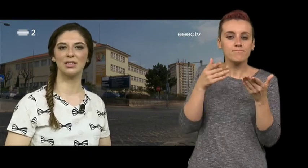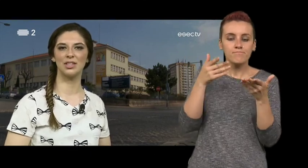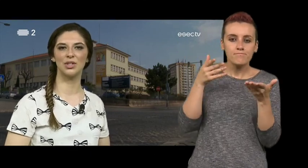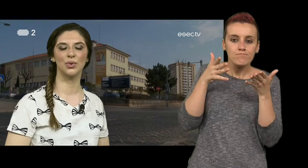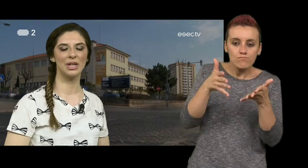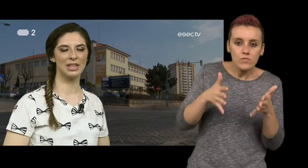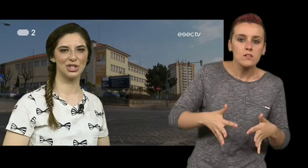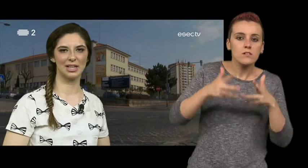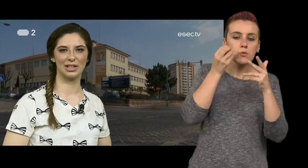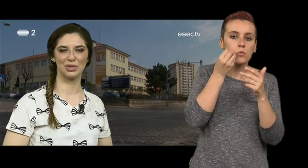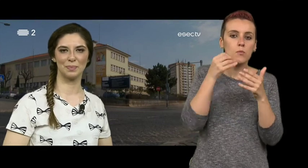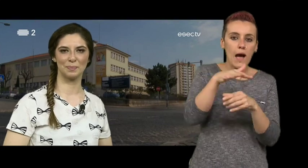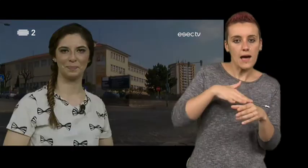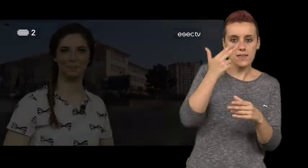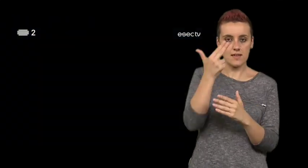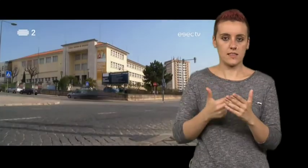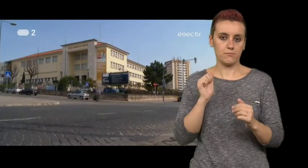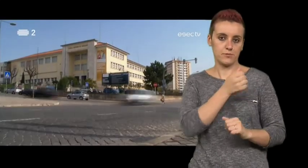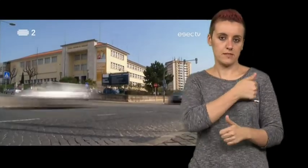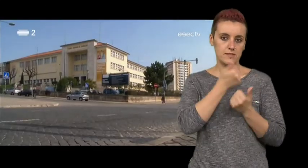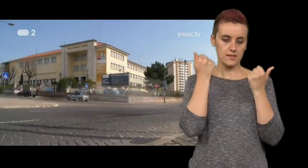tecido artístico das cidades.